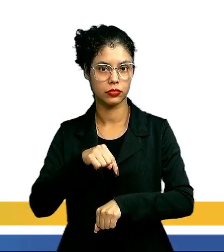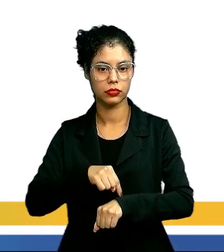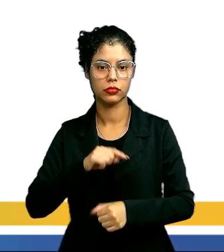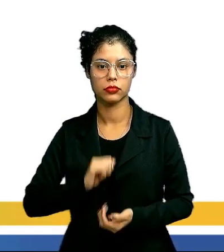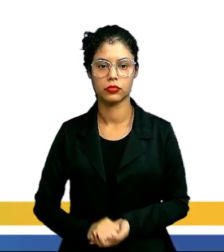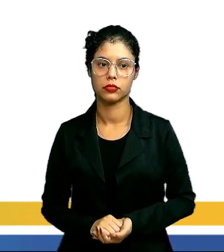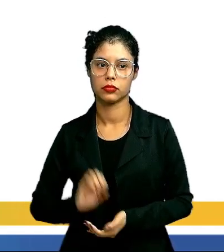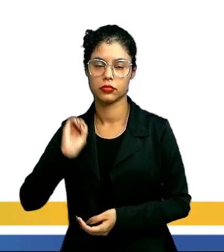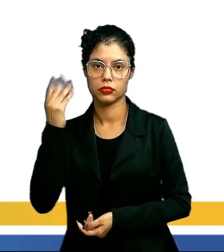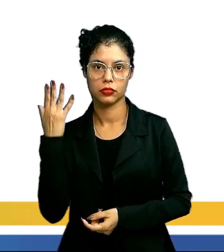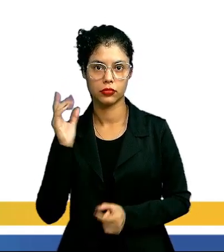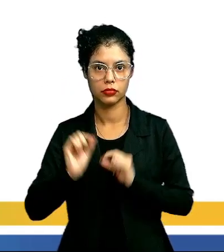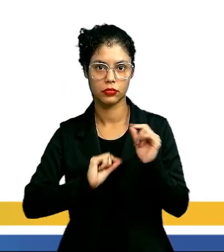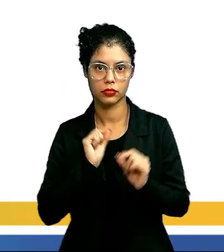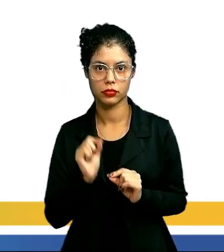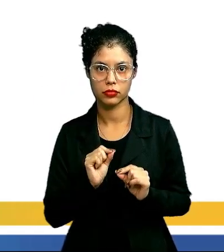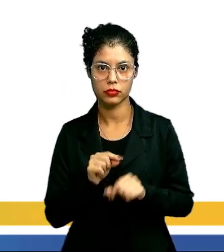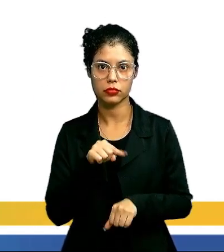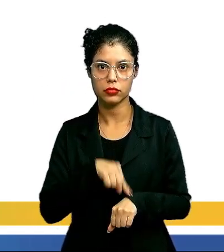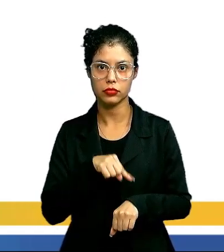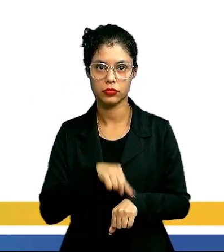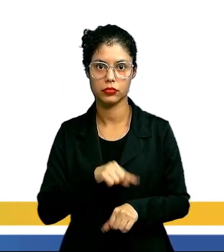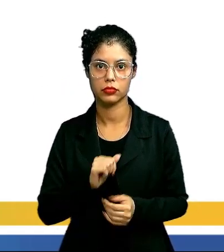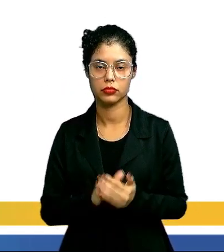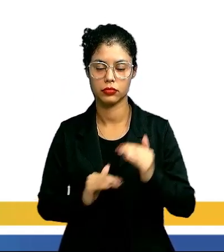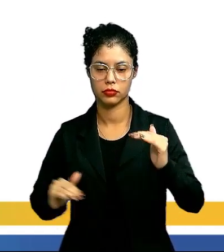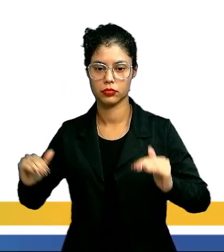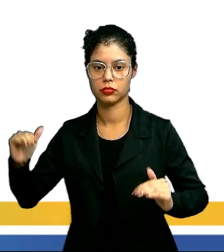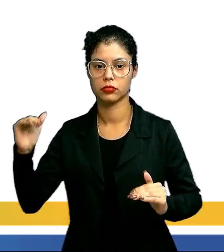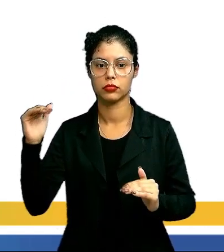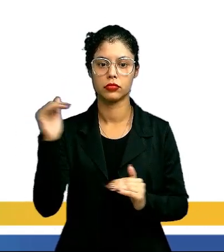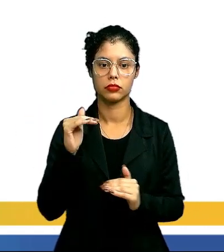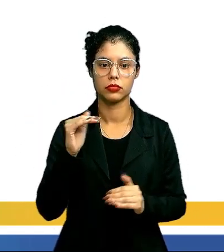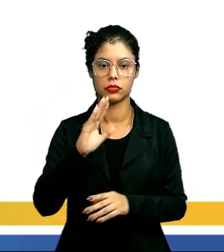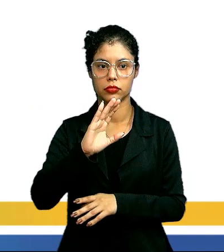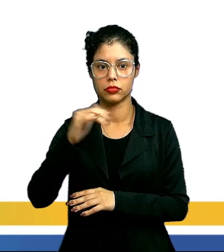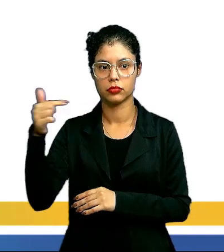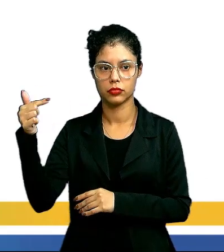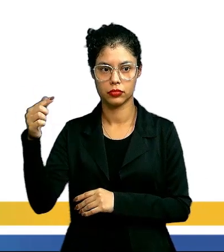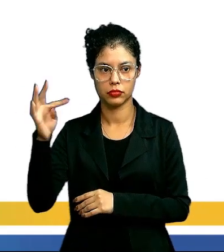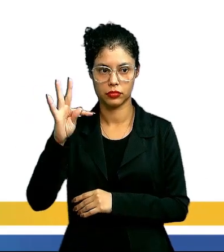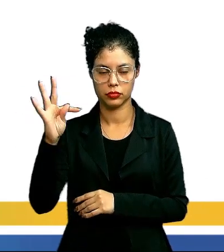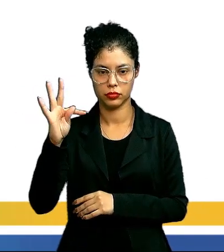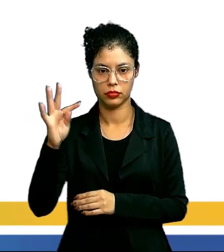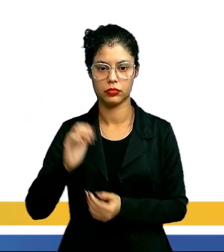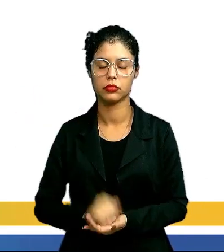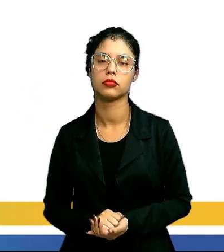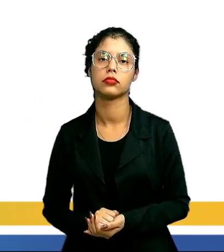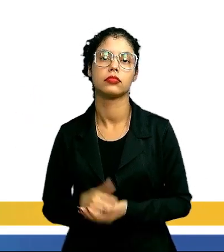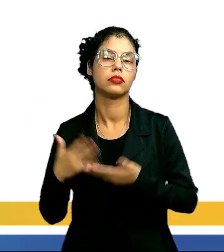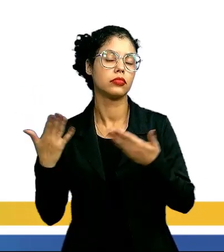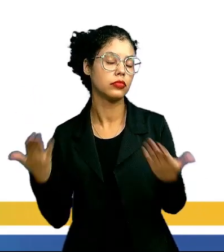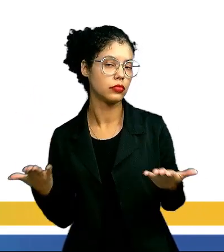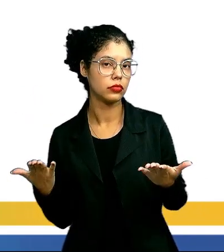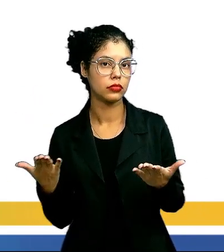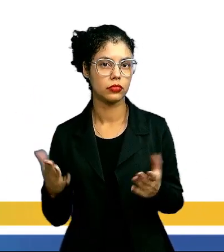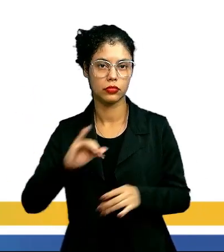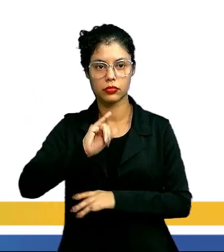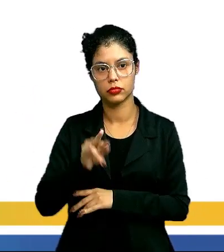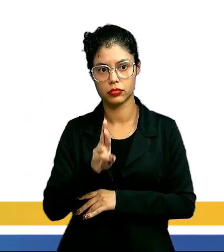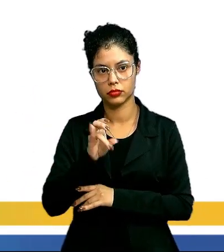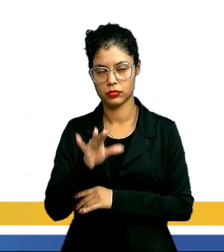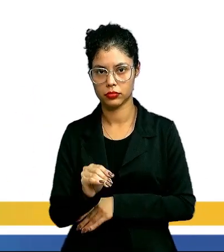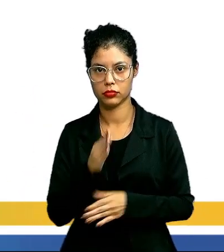e no caso aí o tempo está elevado como expoente Tá bom então juros